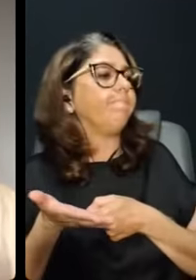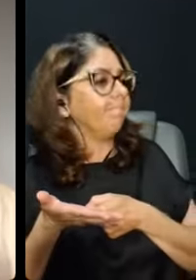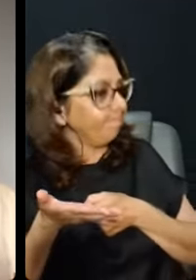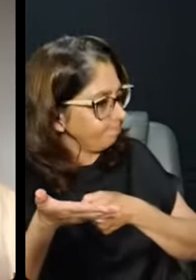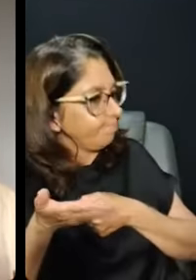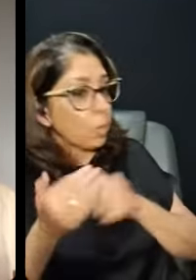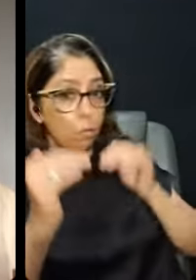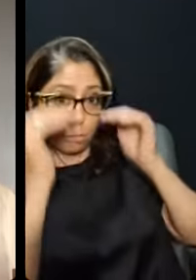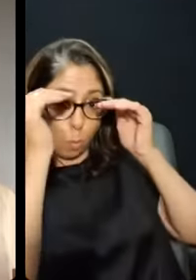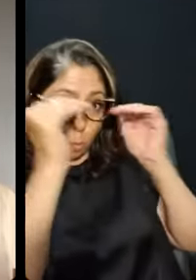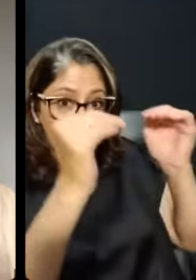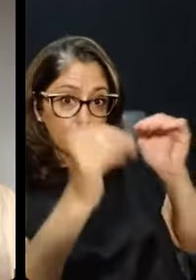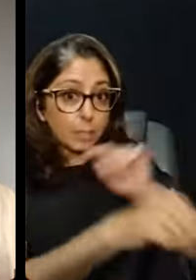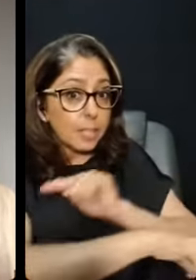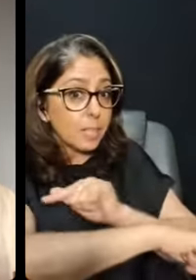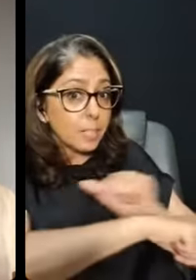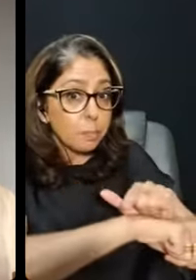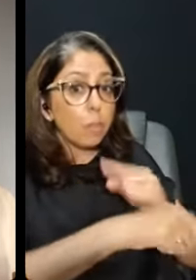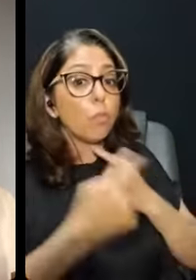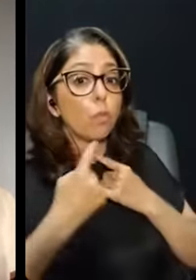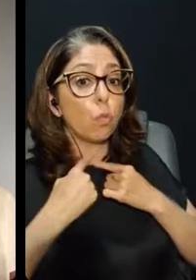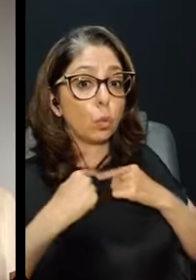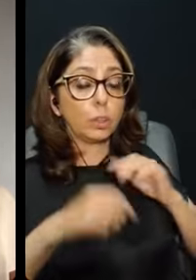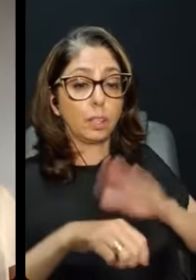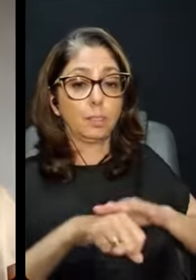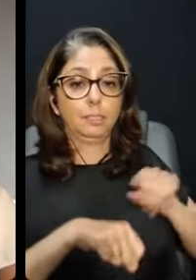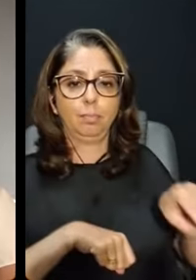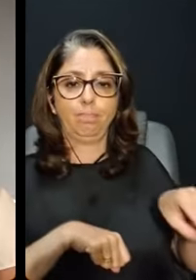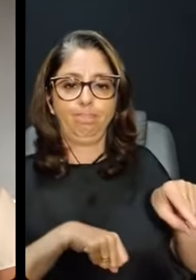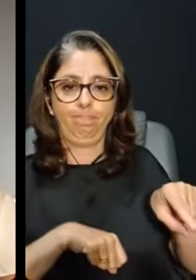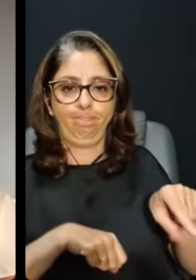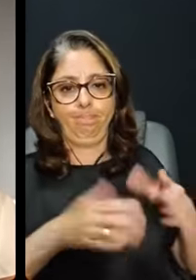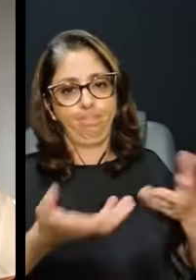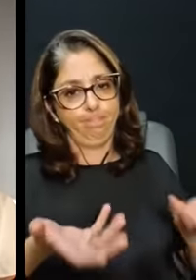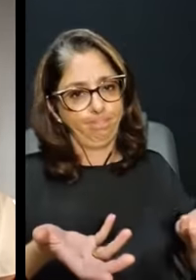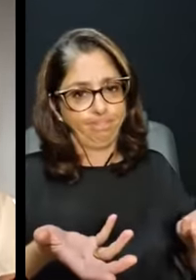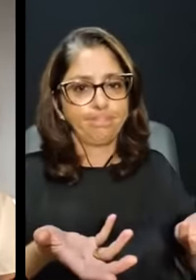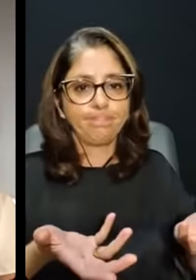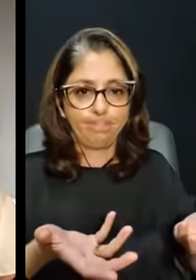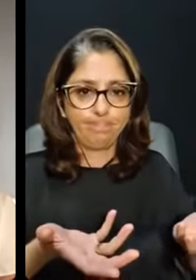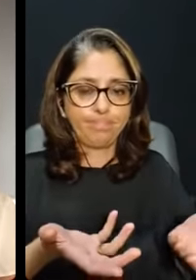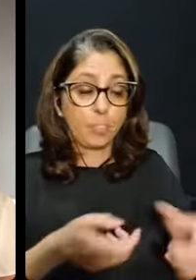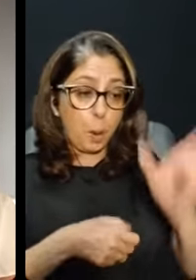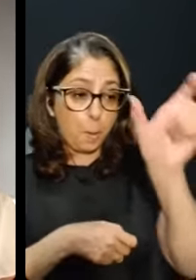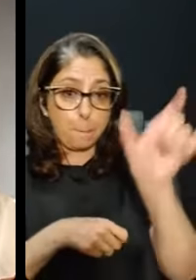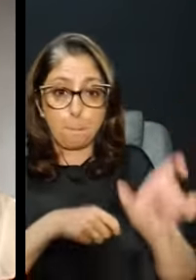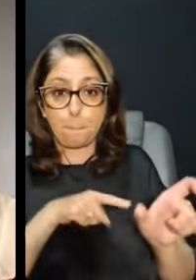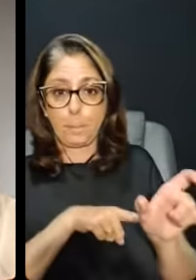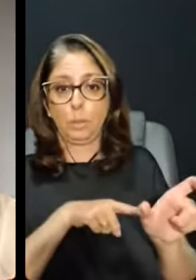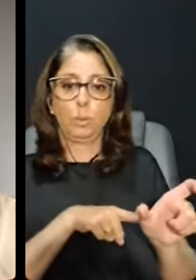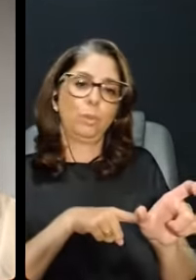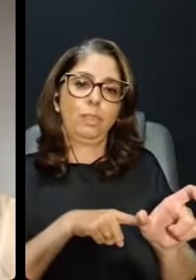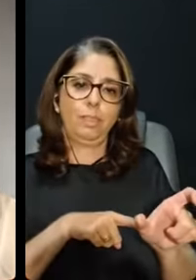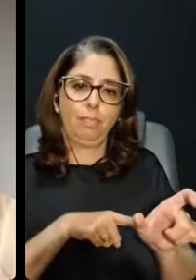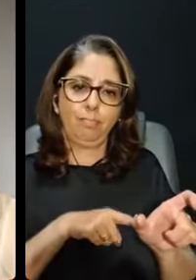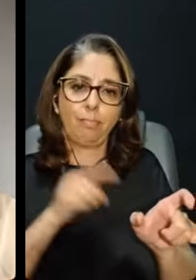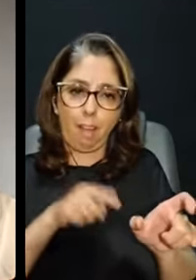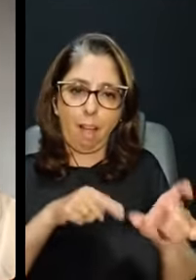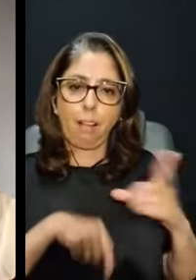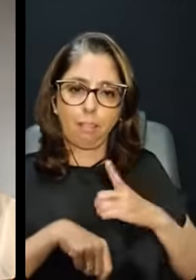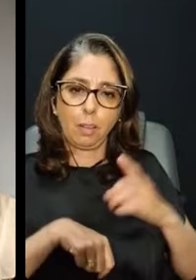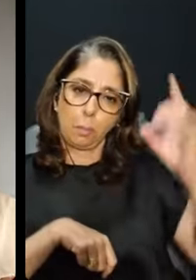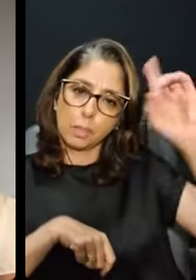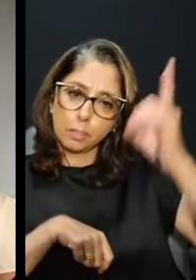muito diferente dessa forma, no sentido de que você precisa olhar a pessoa com deficiência e o contexto